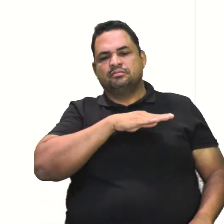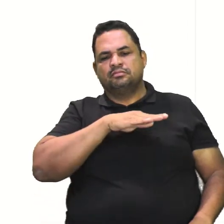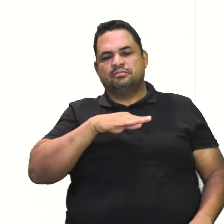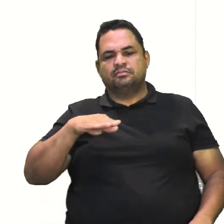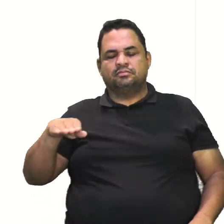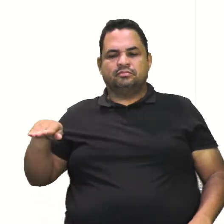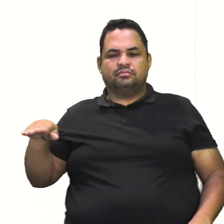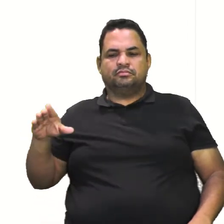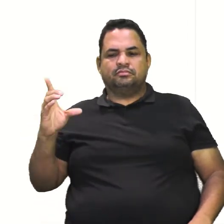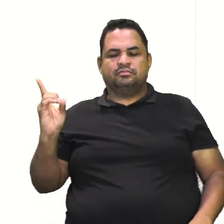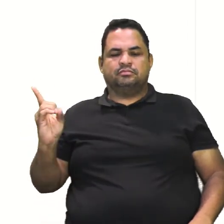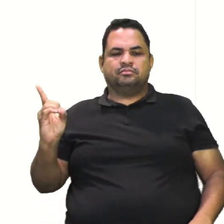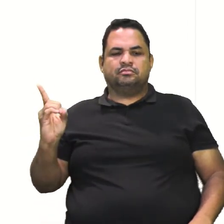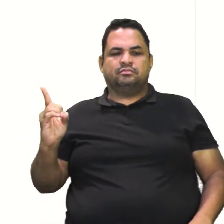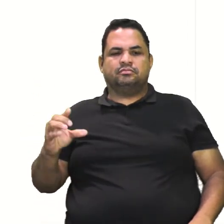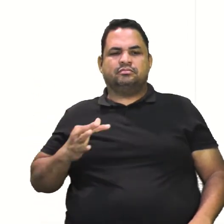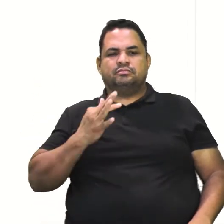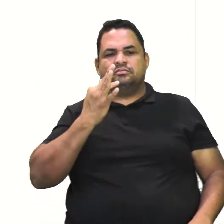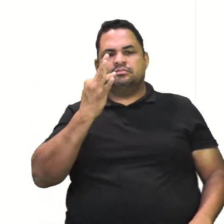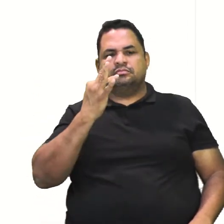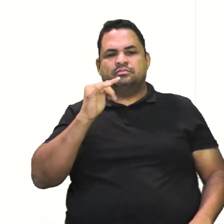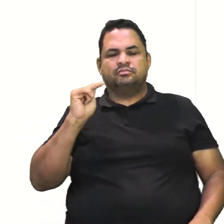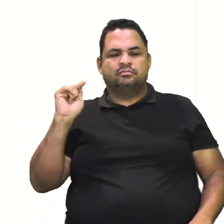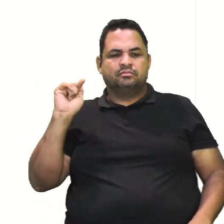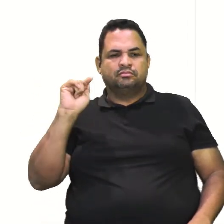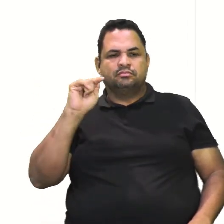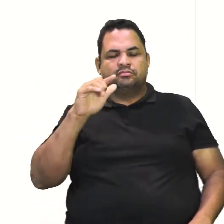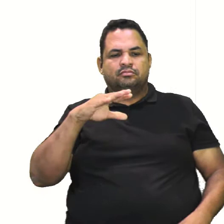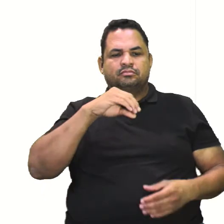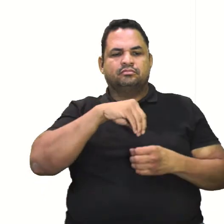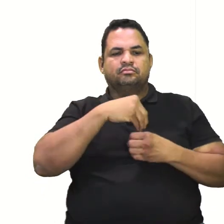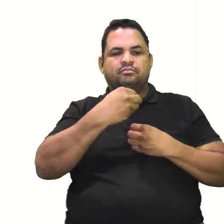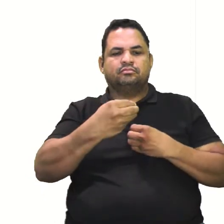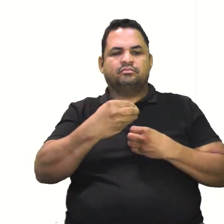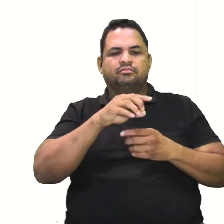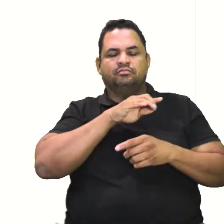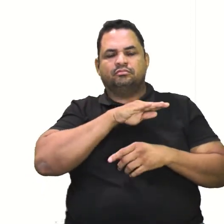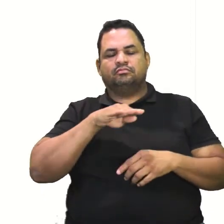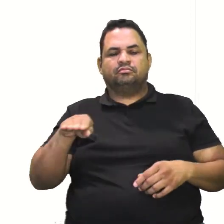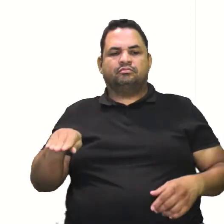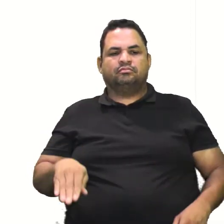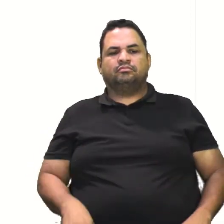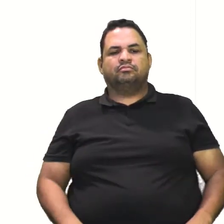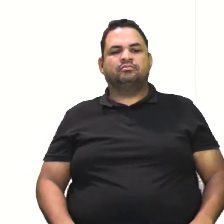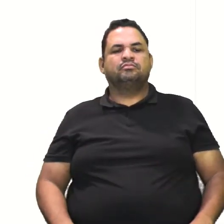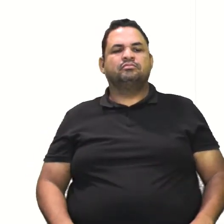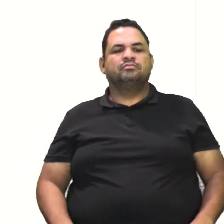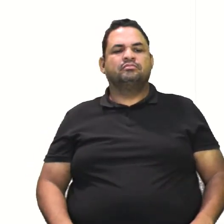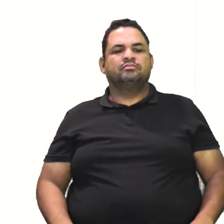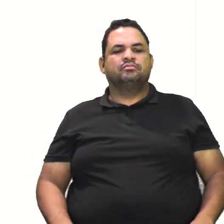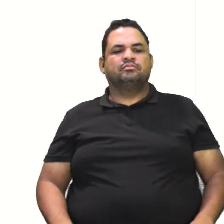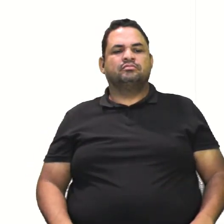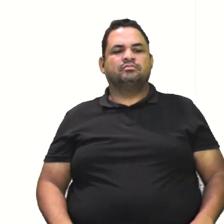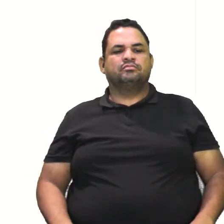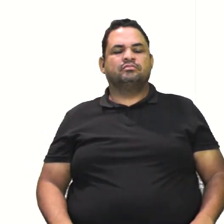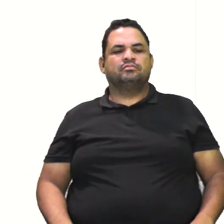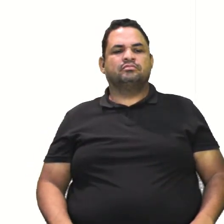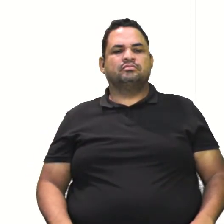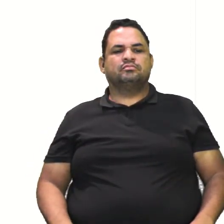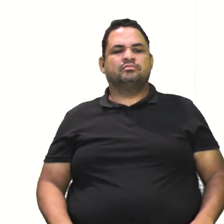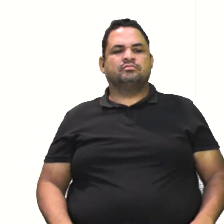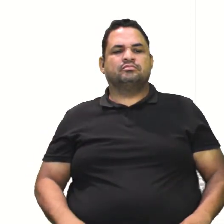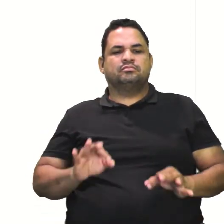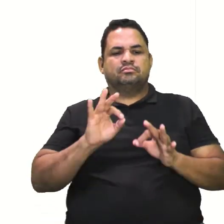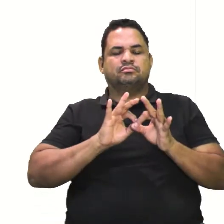de diretriz. Temos um F, que é o foco não pertencente a essa reta. Beleza. Beleza? Temos aí